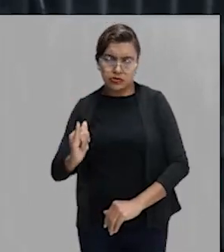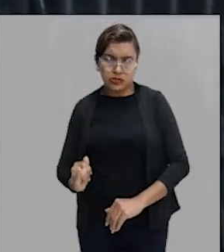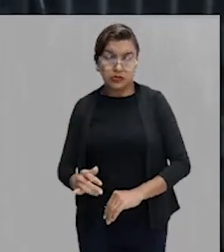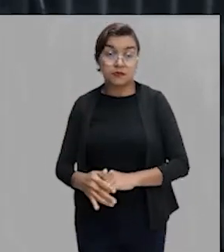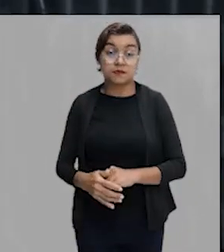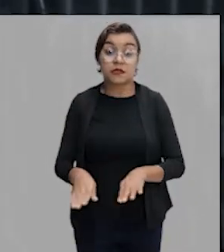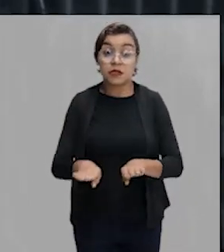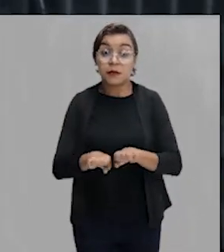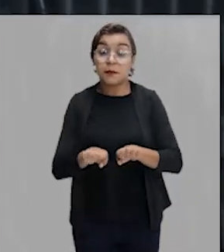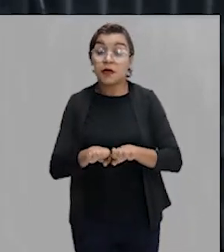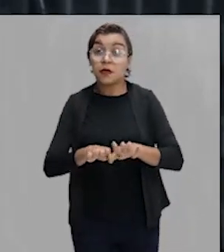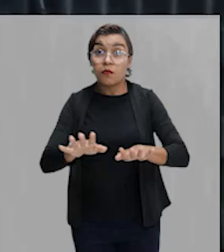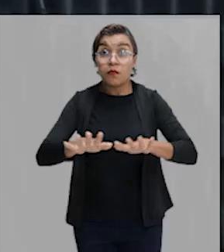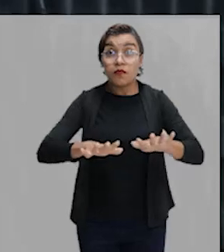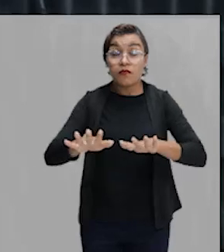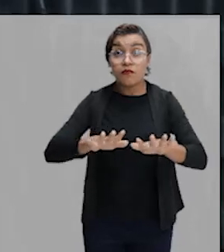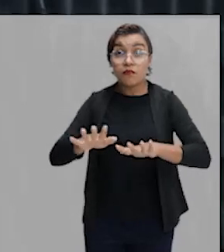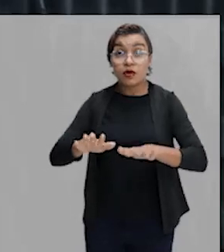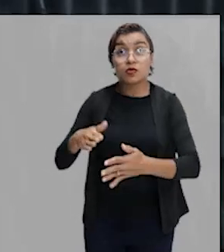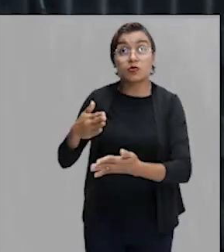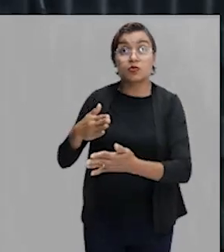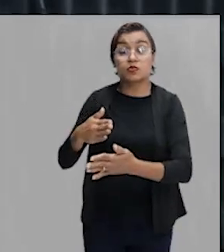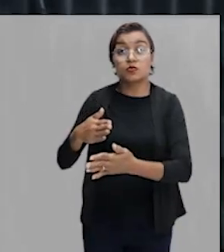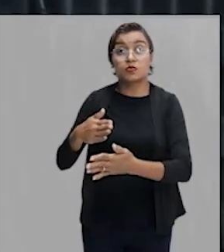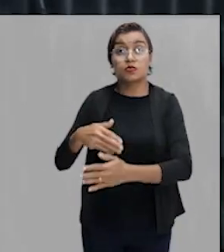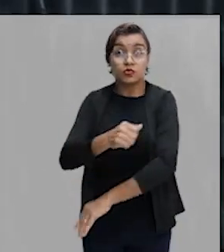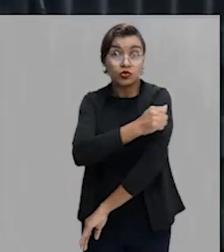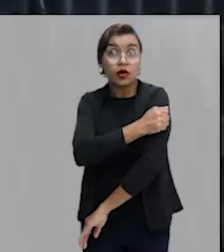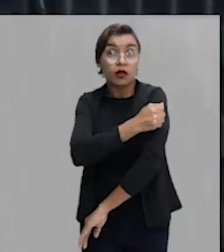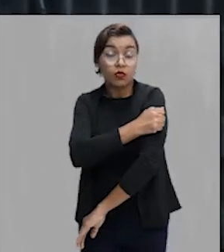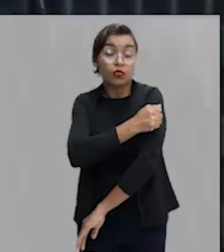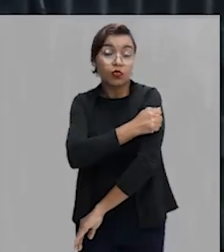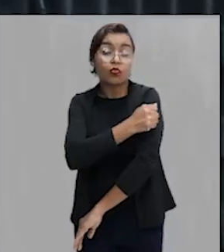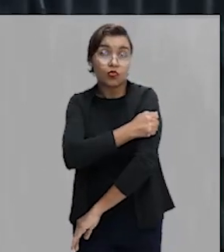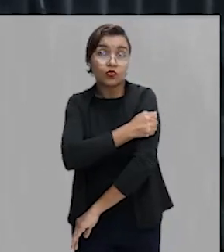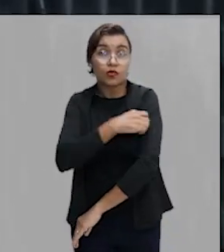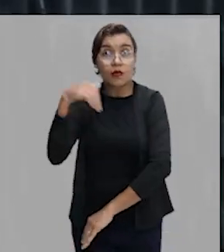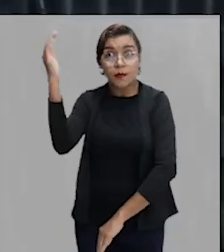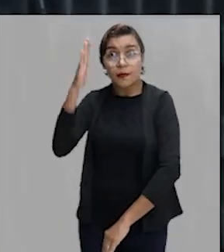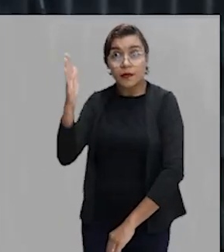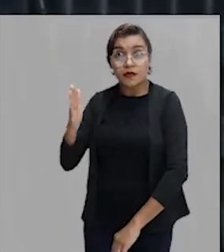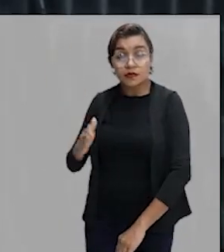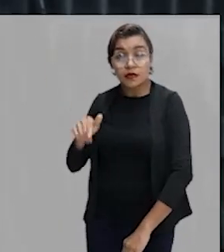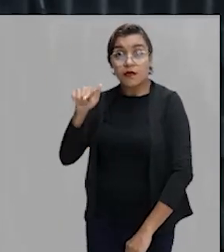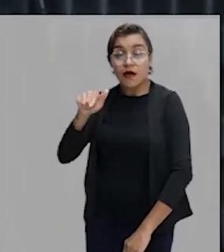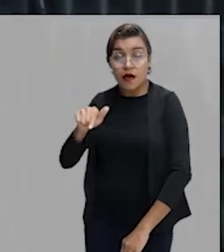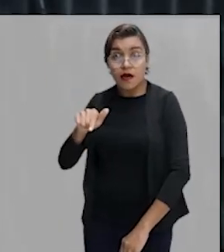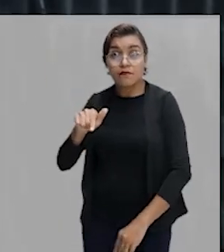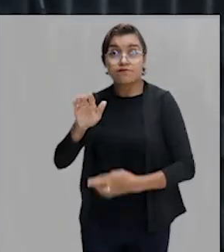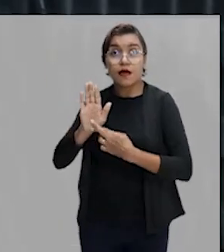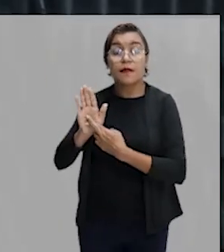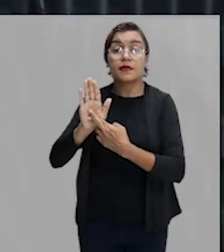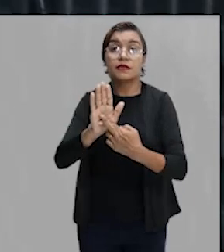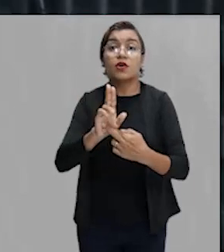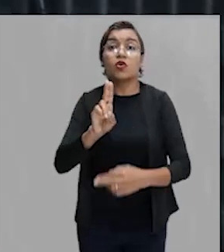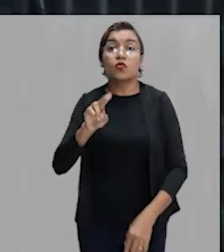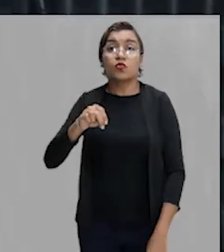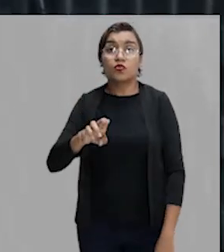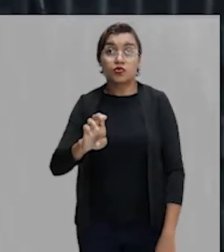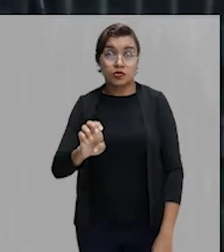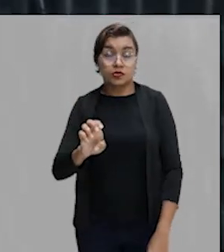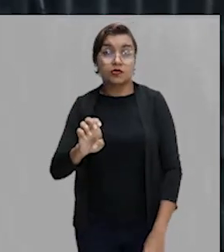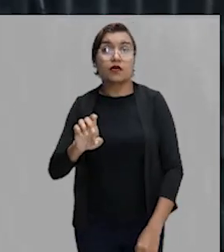o movimento estudantil, que aqui no Brasil é representado principalmente pela UNE, a União Nacional dos Estudantes, que tem um